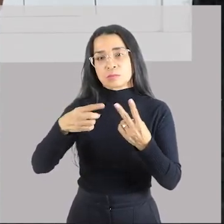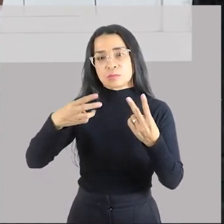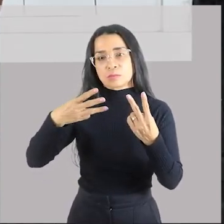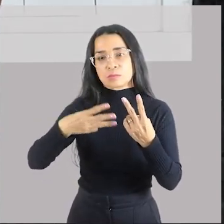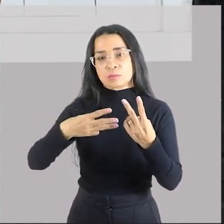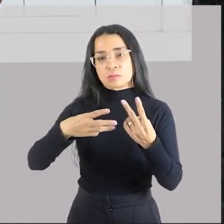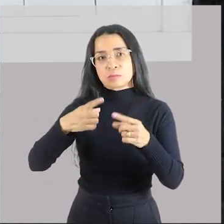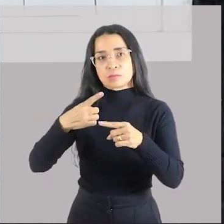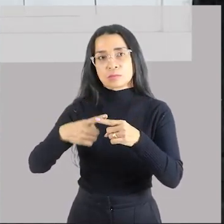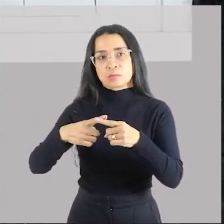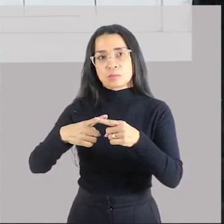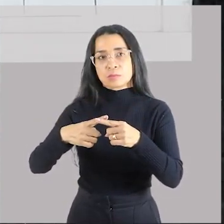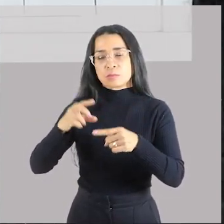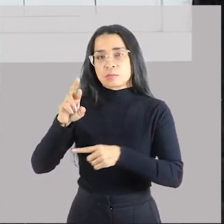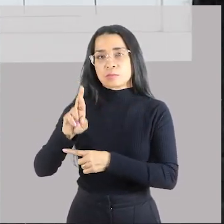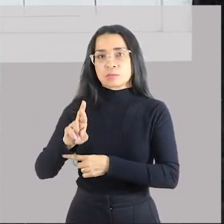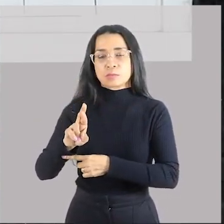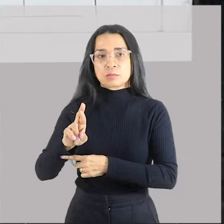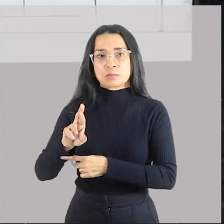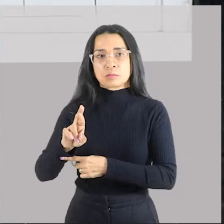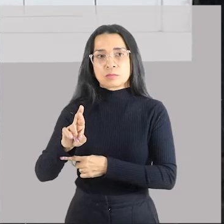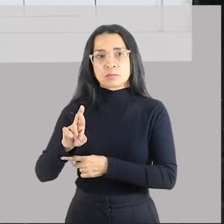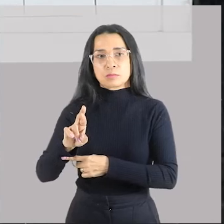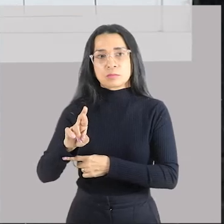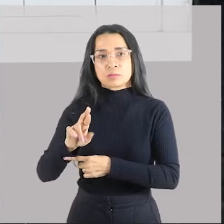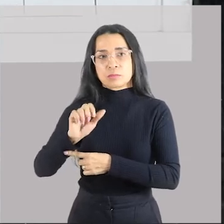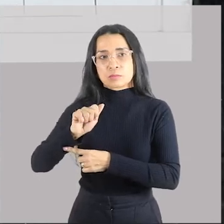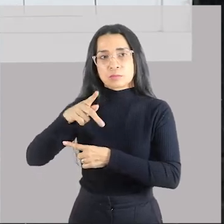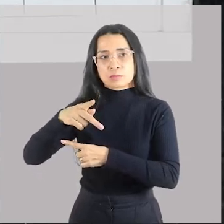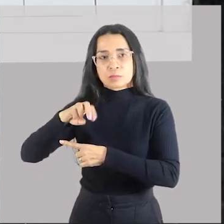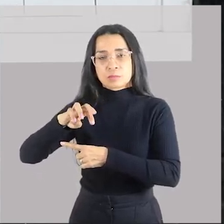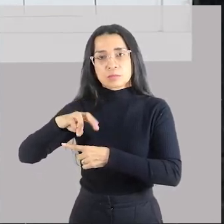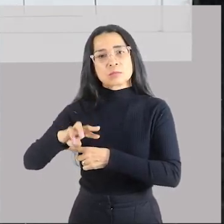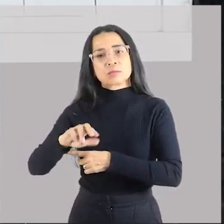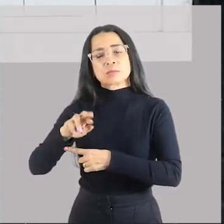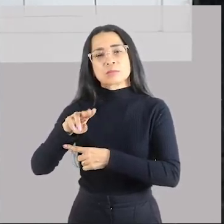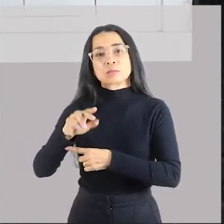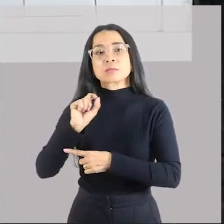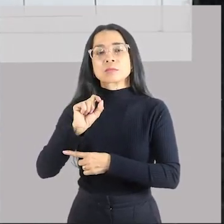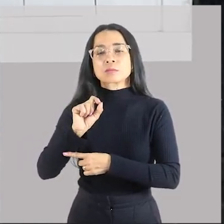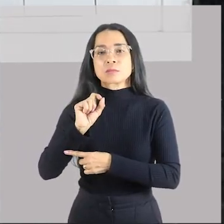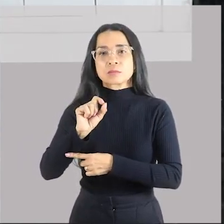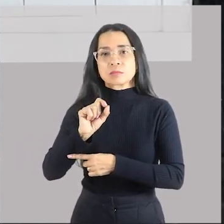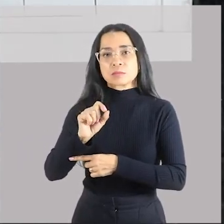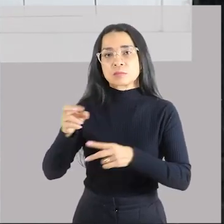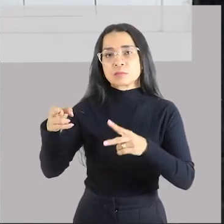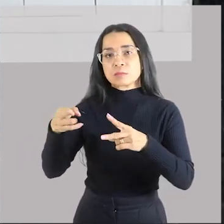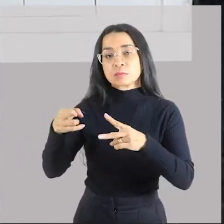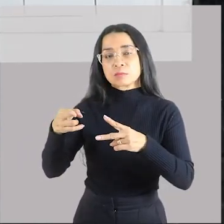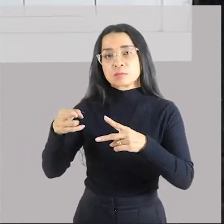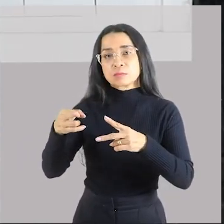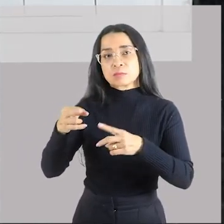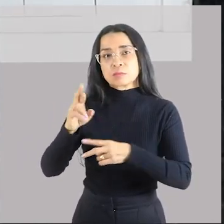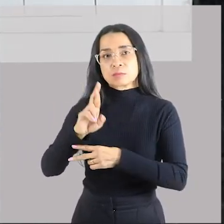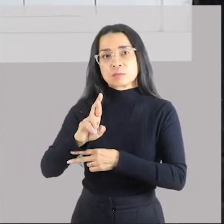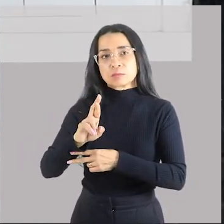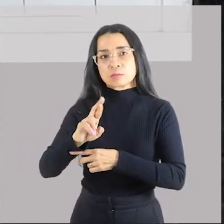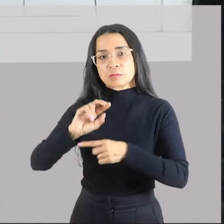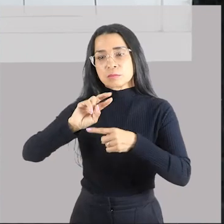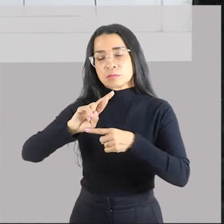raio. E o apótema, né? E o apótema é igual ao raio sobre 2.